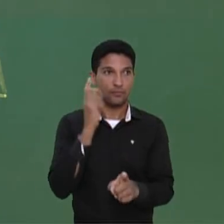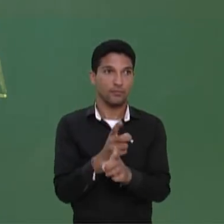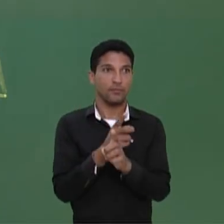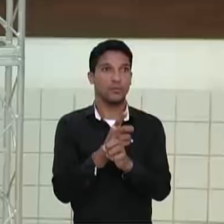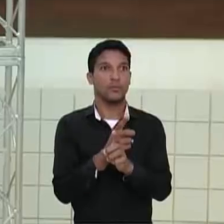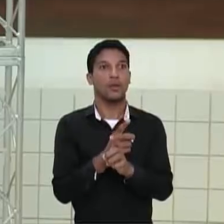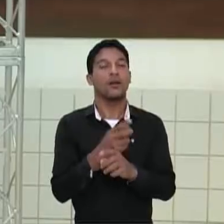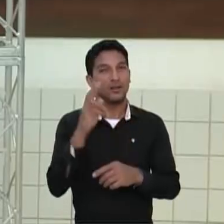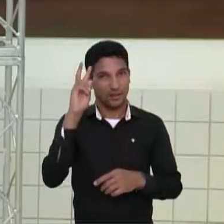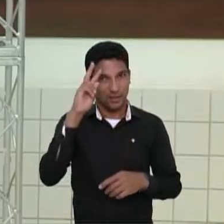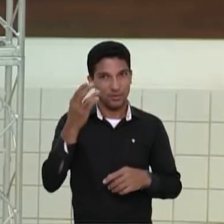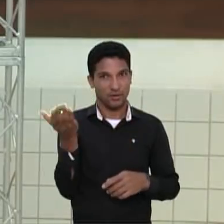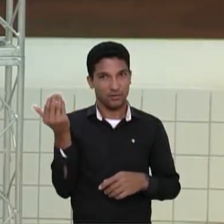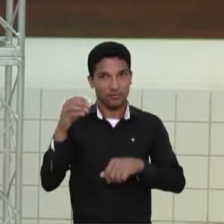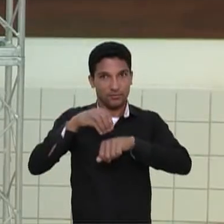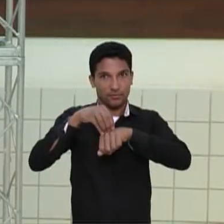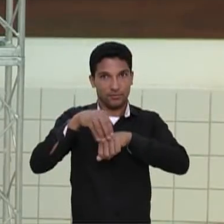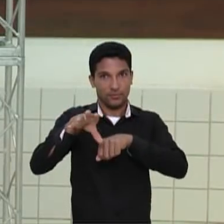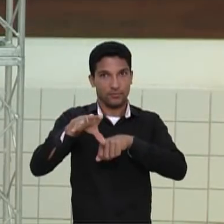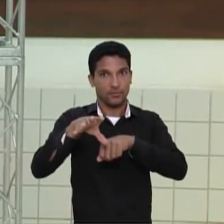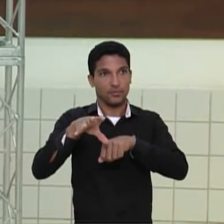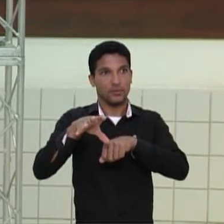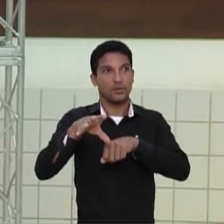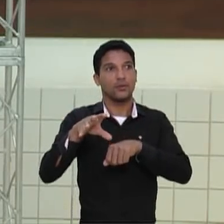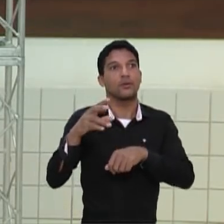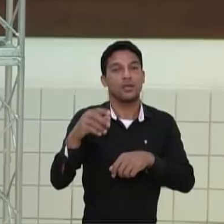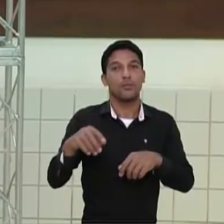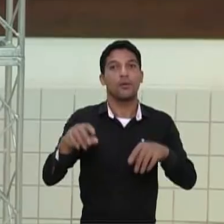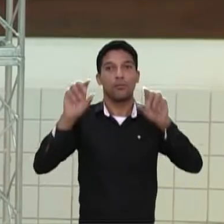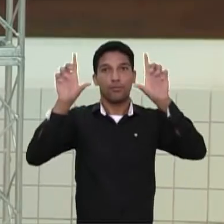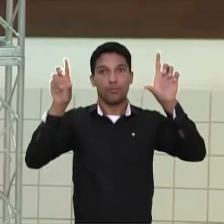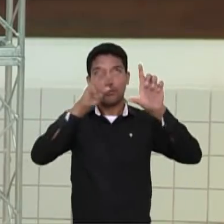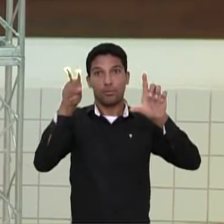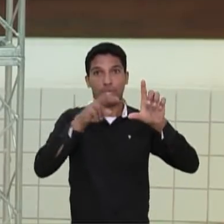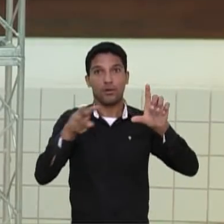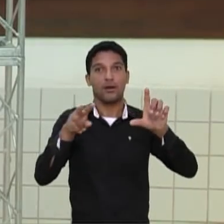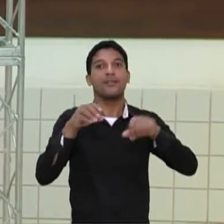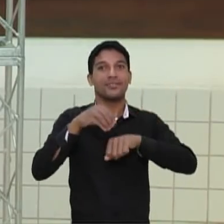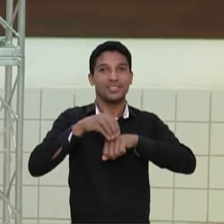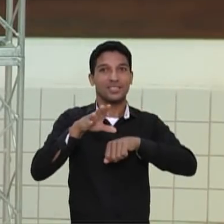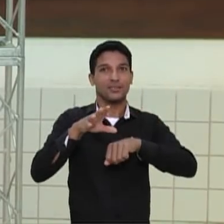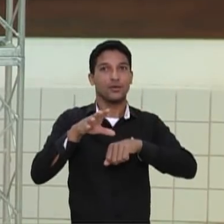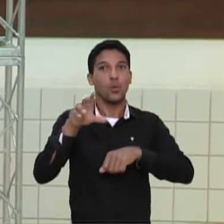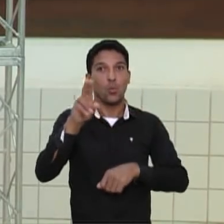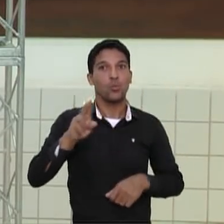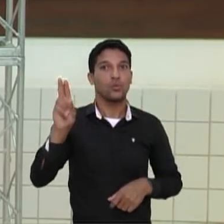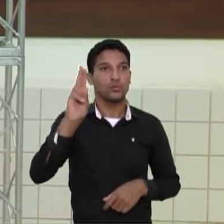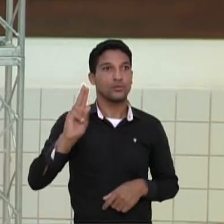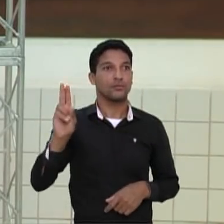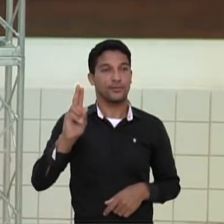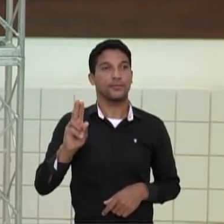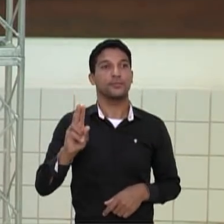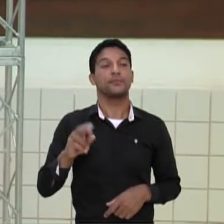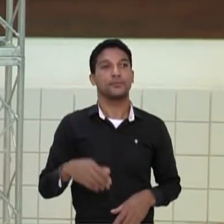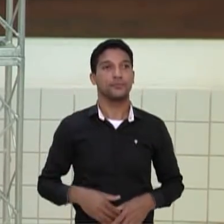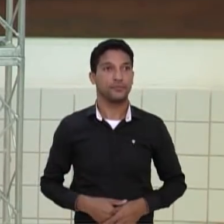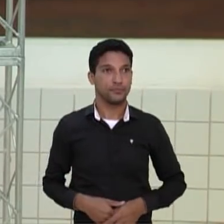e aquela dica que foi nada no enunciado ali certo então